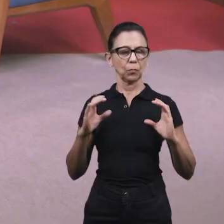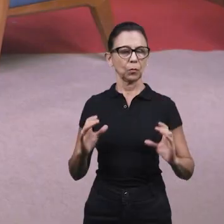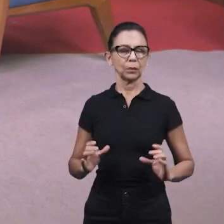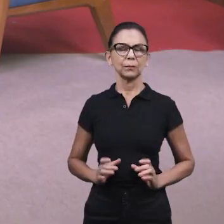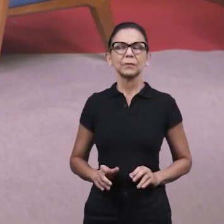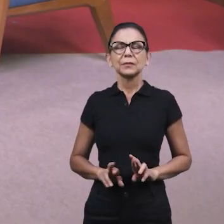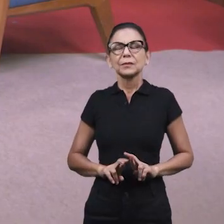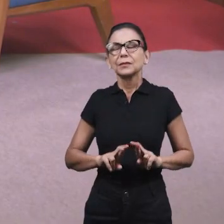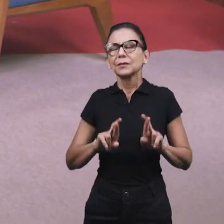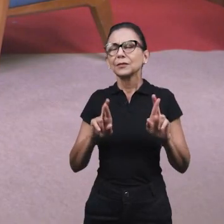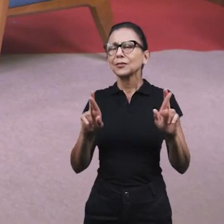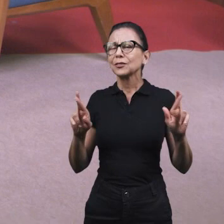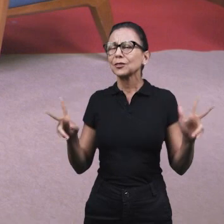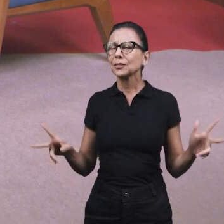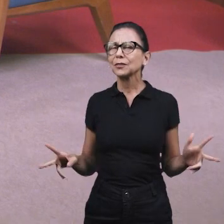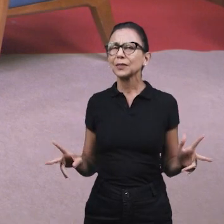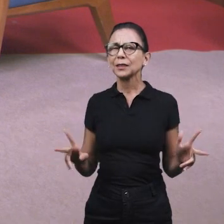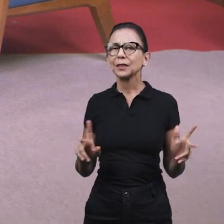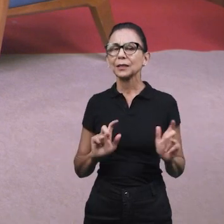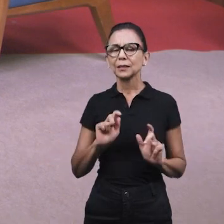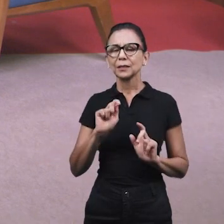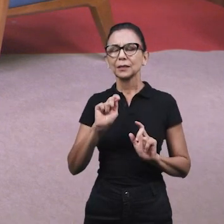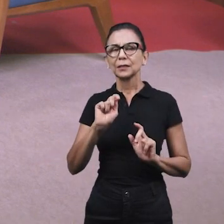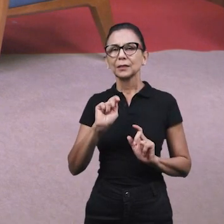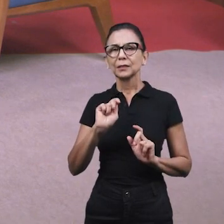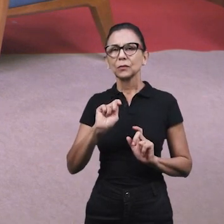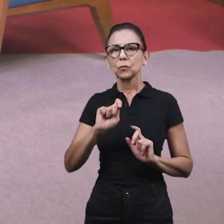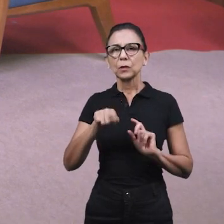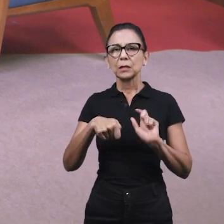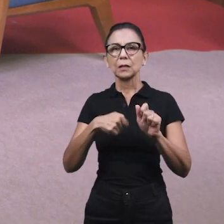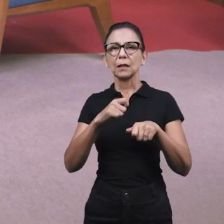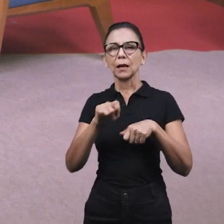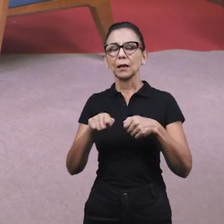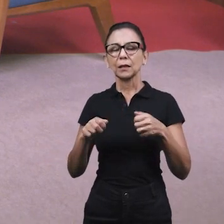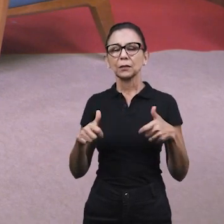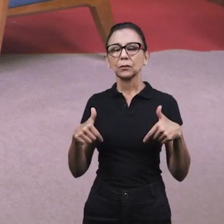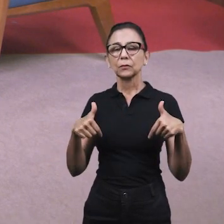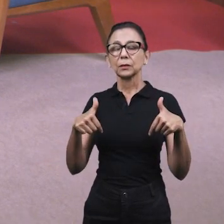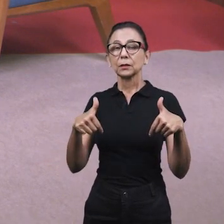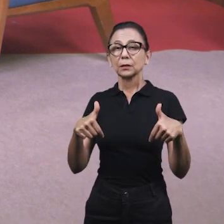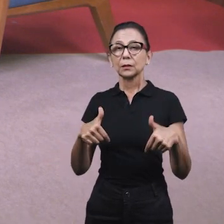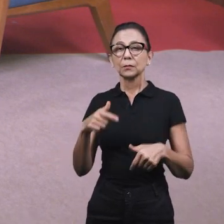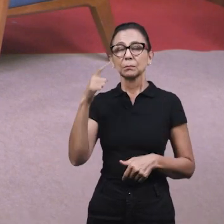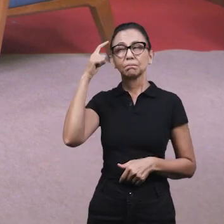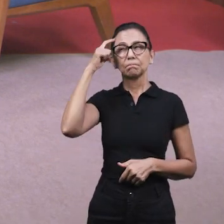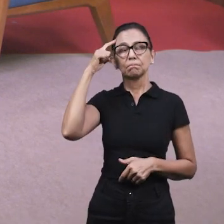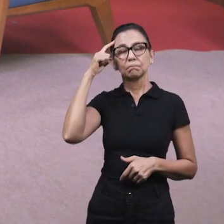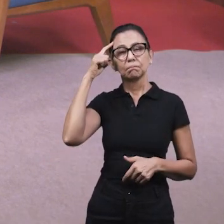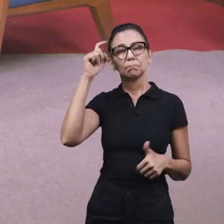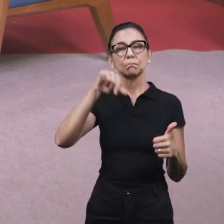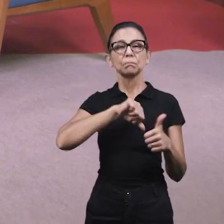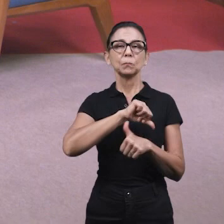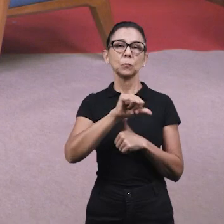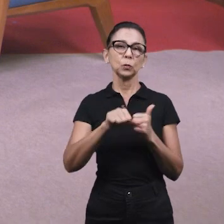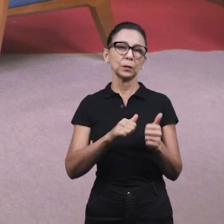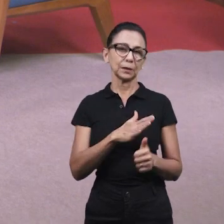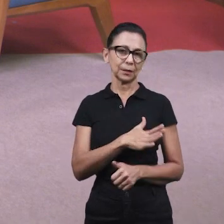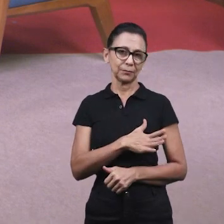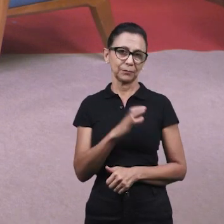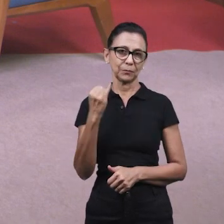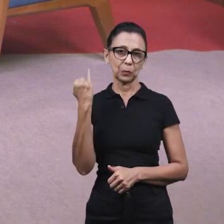pensar, mas, acima de tudo, o seu coração, ou seja, a sua comunhão com Deus, deve estar